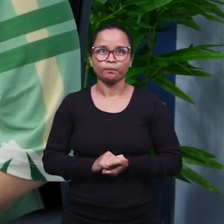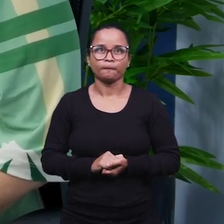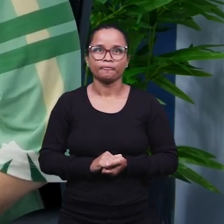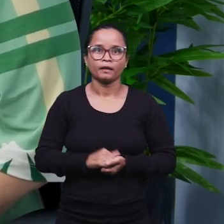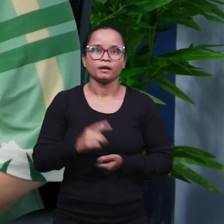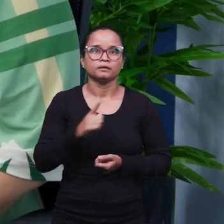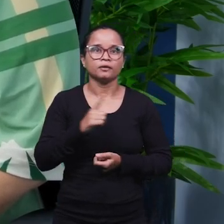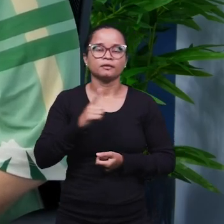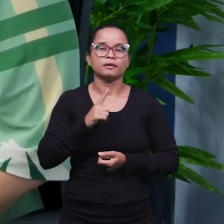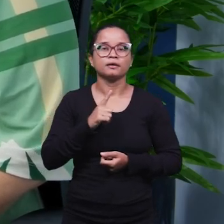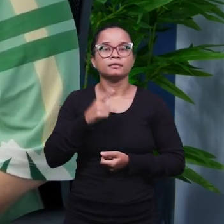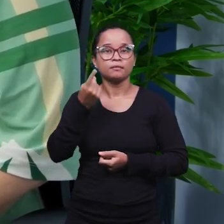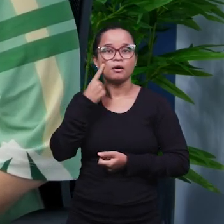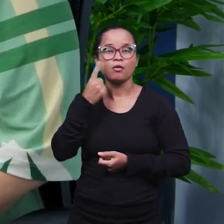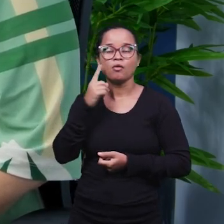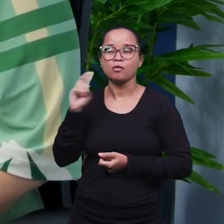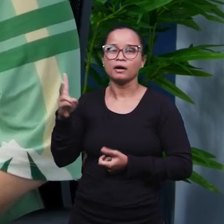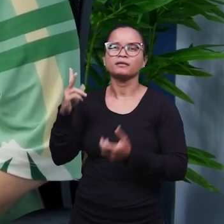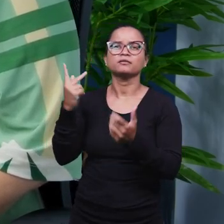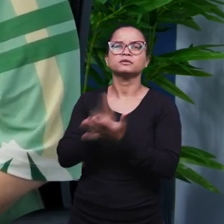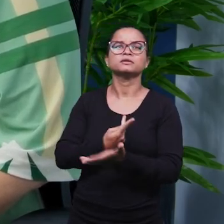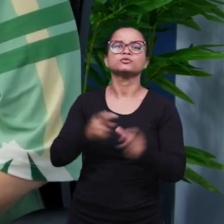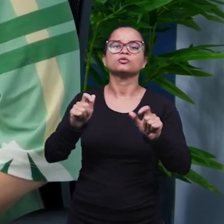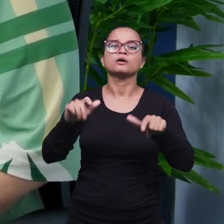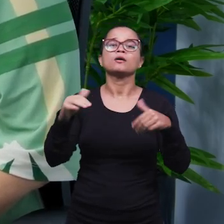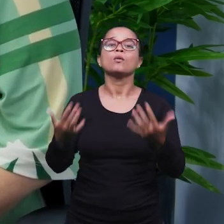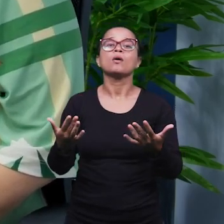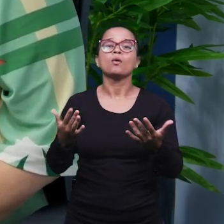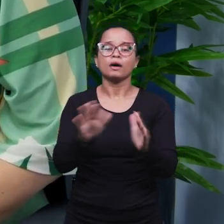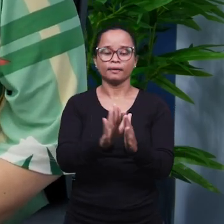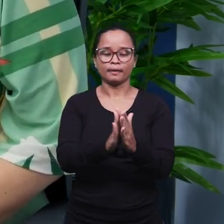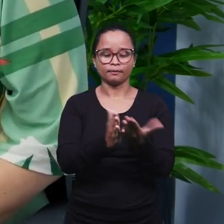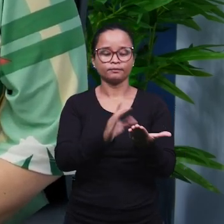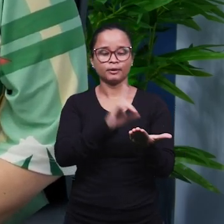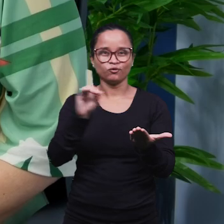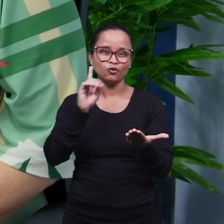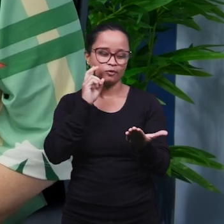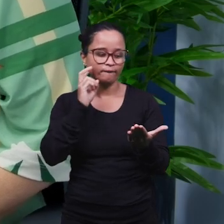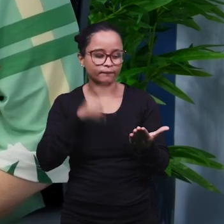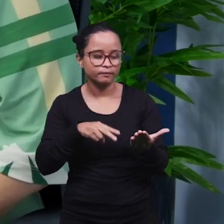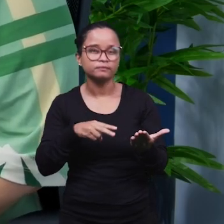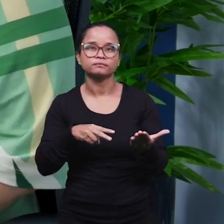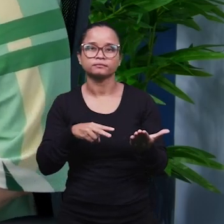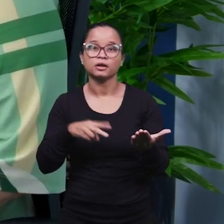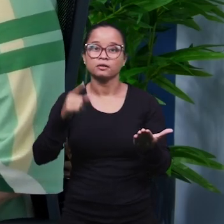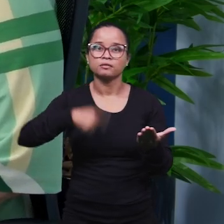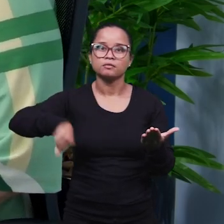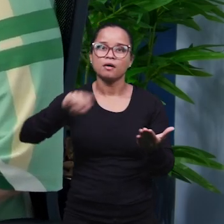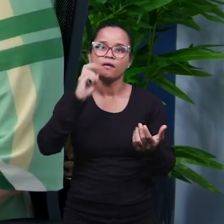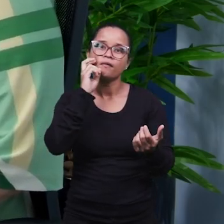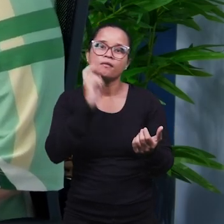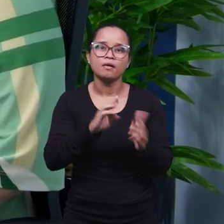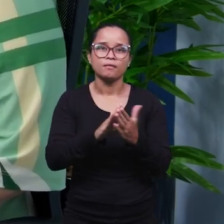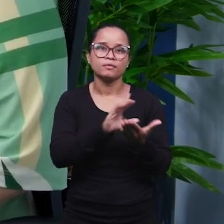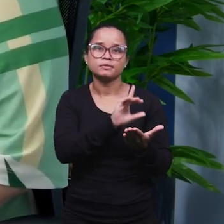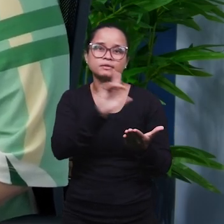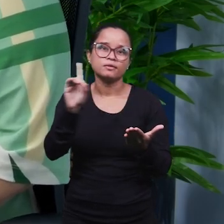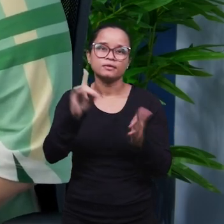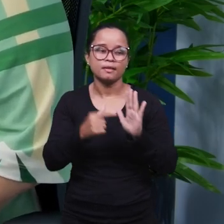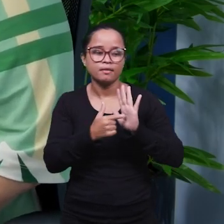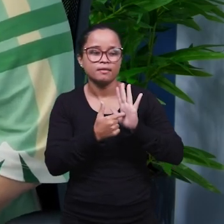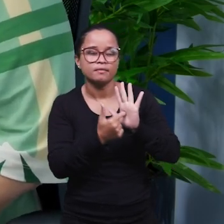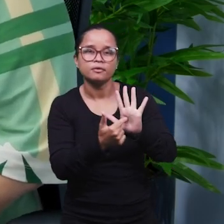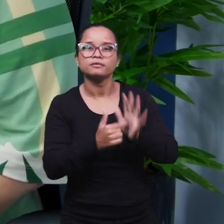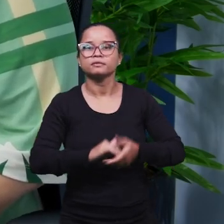Aqui, nós vemos esses acontecimentos onde? Na Bíblia. Nós vemos, a Bíblia nos